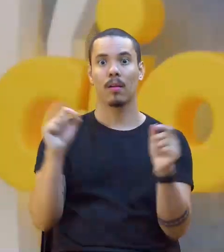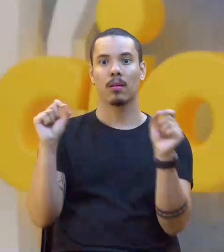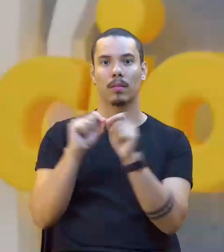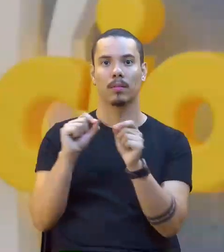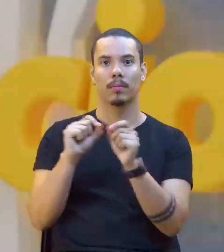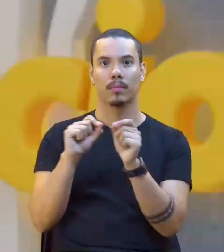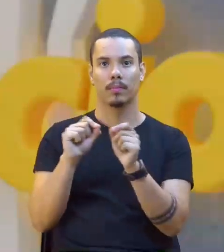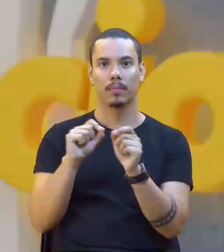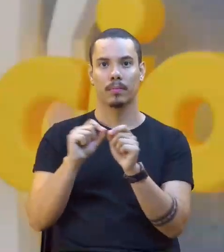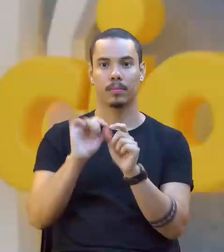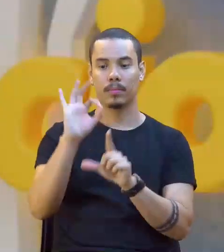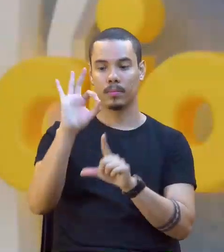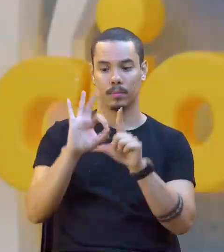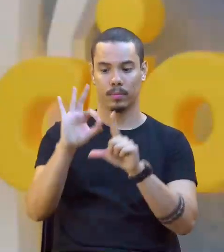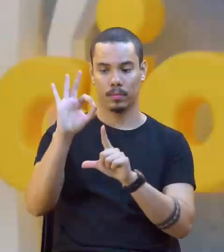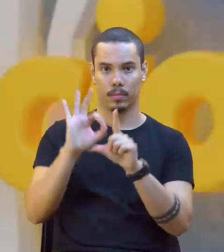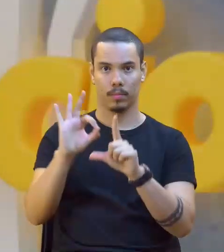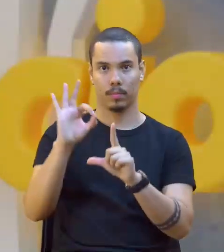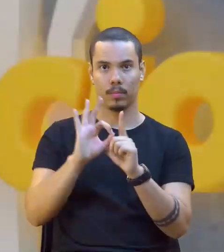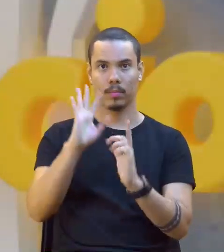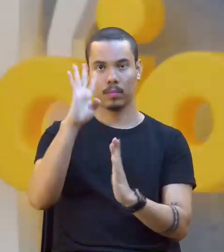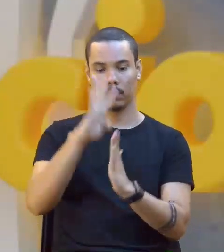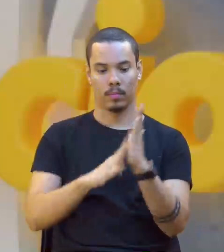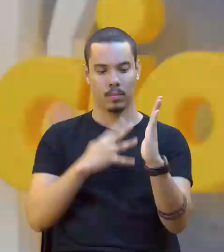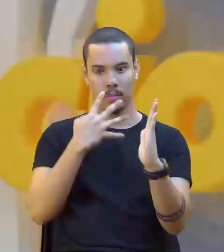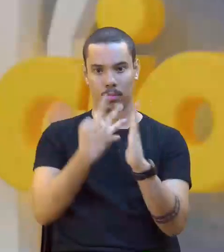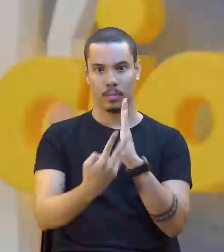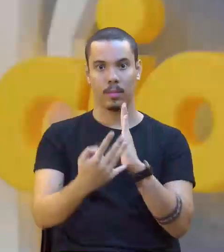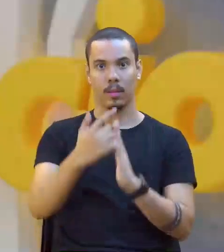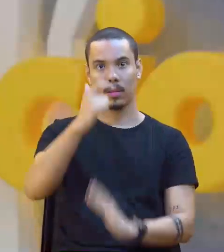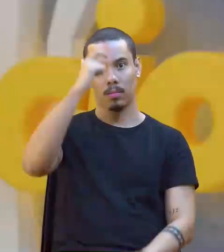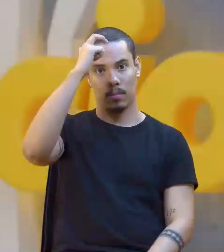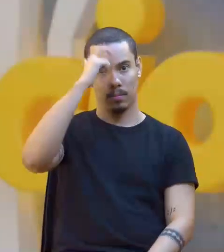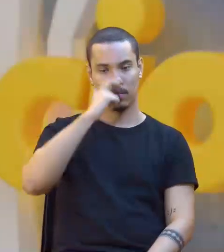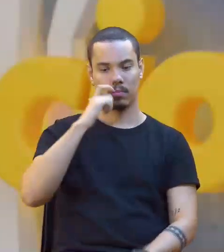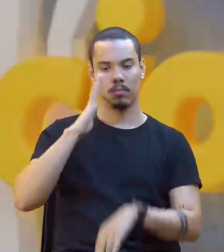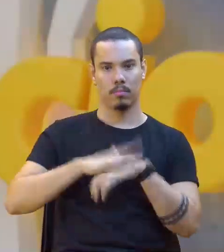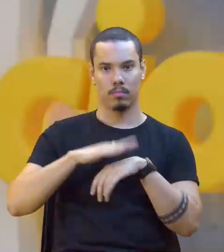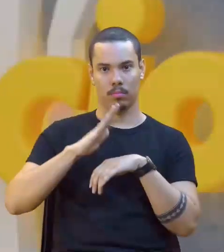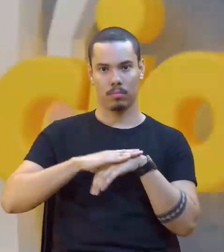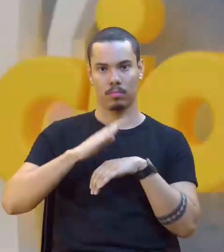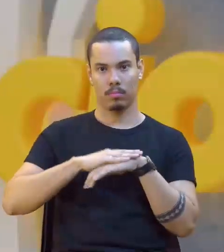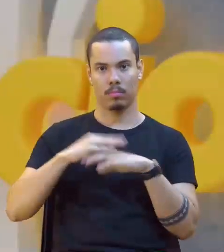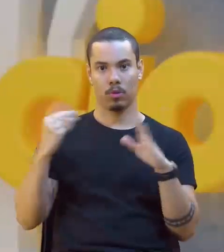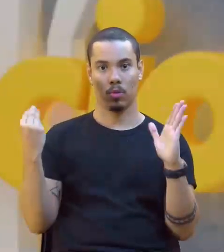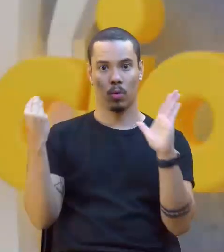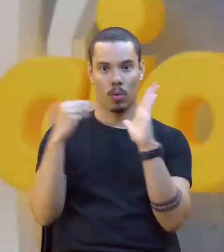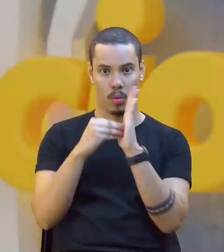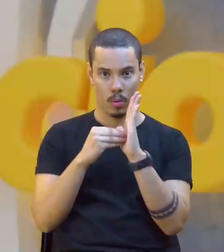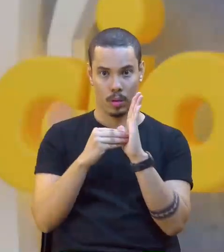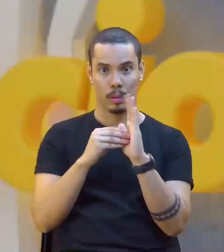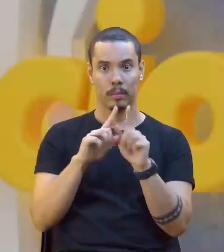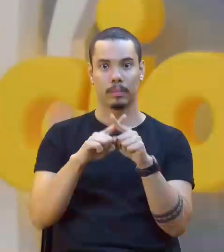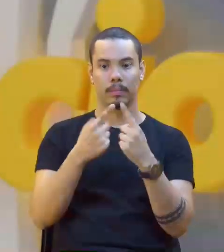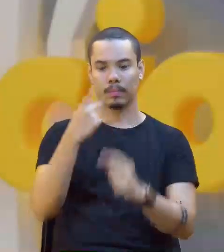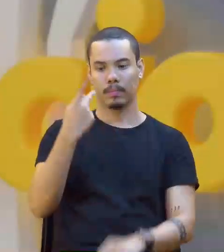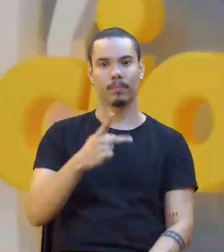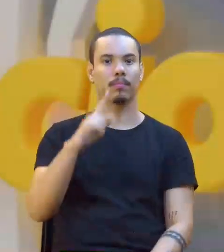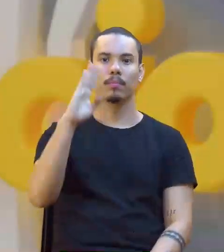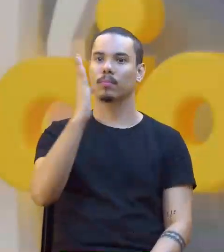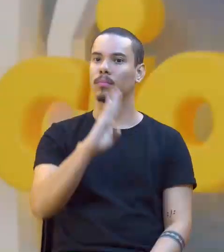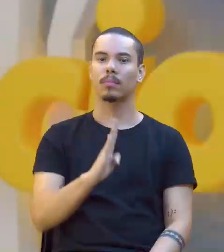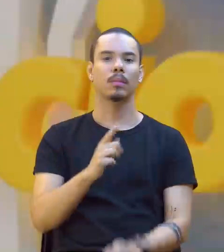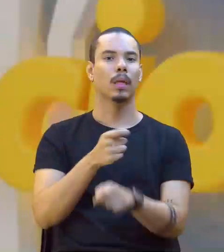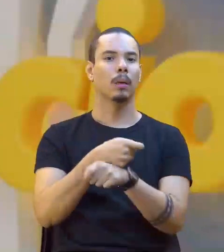as fichas, a pessoa se autodeclara. Se tratando do Brasil, não tem como eu